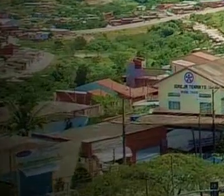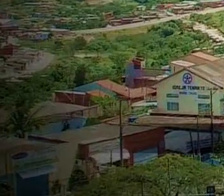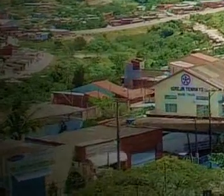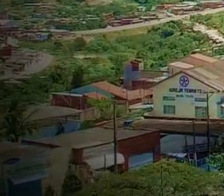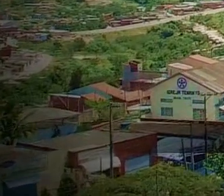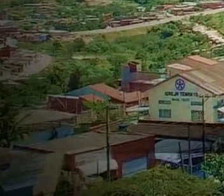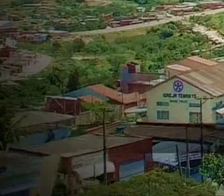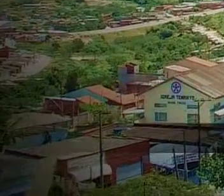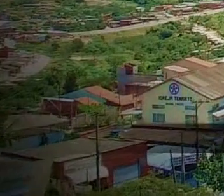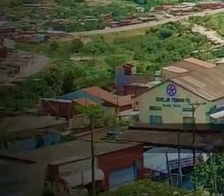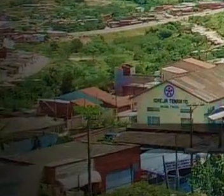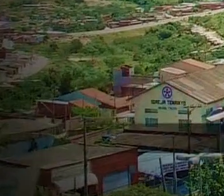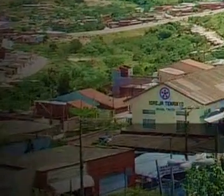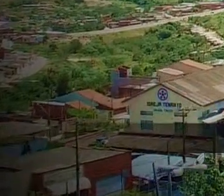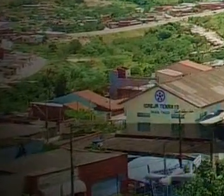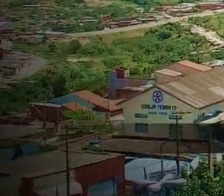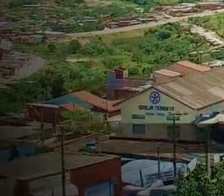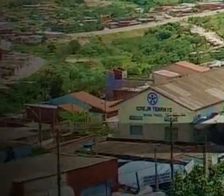e